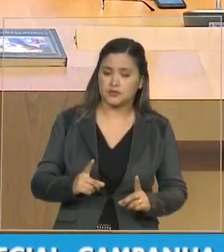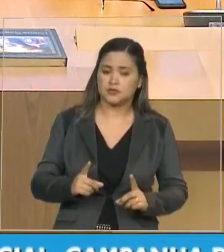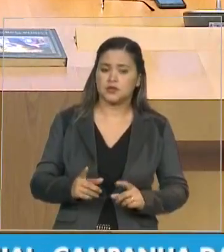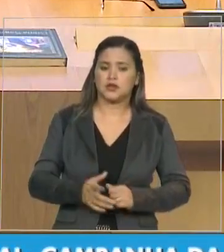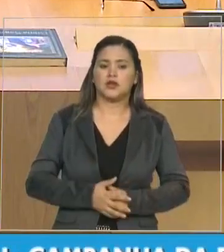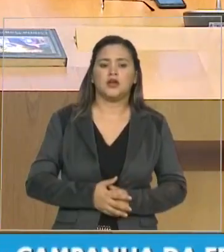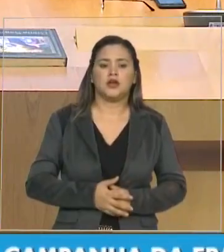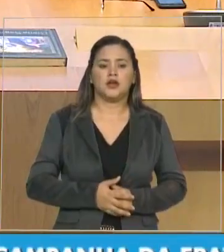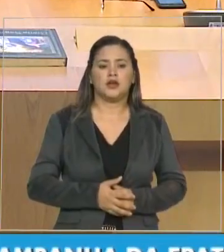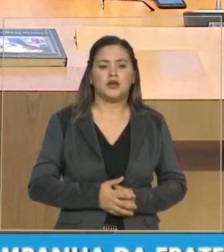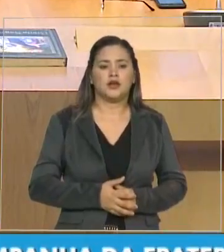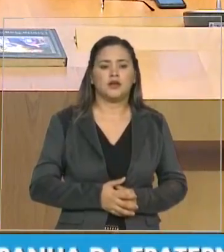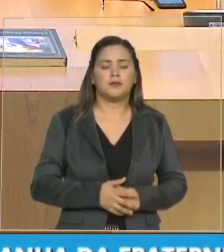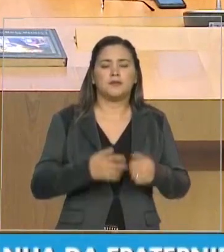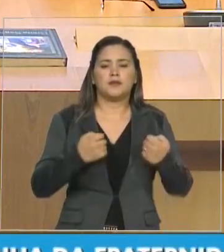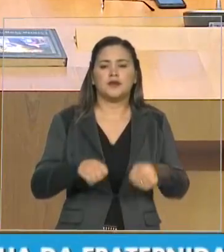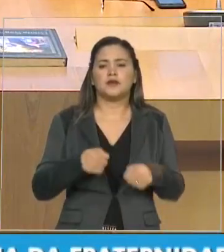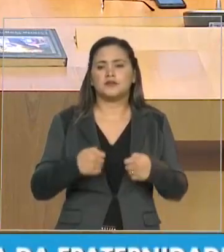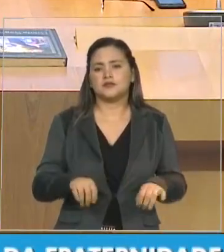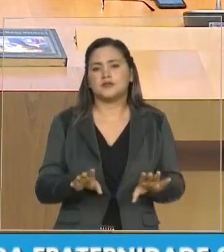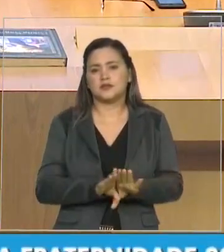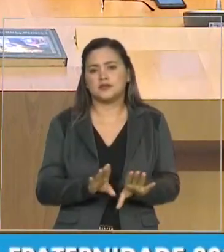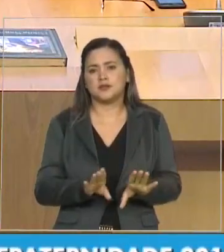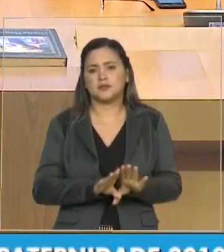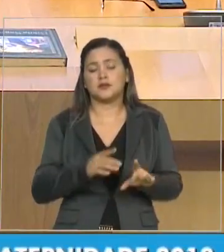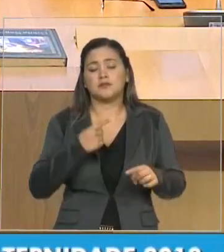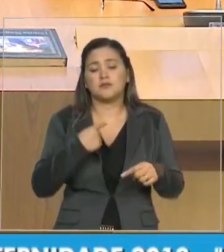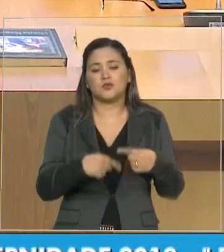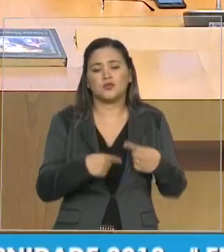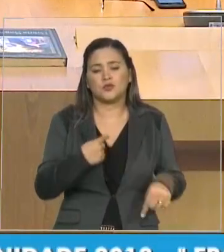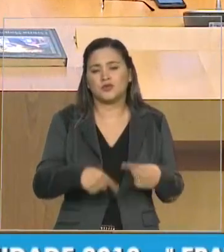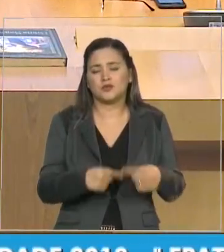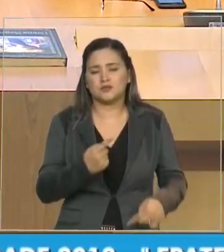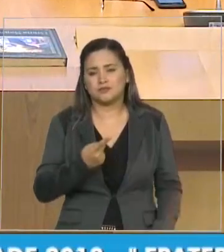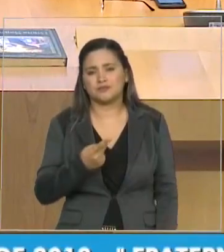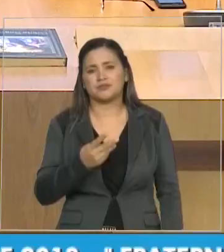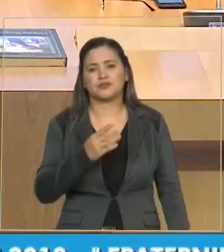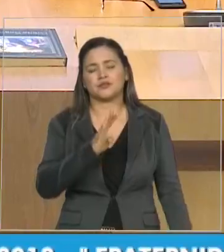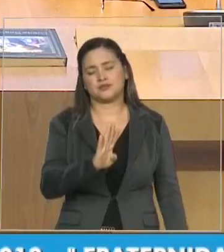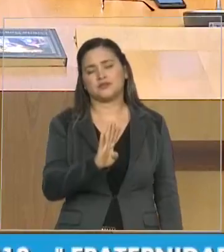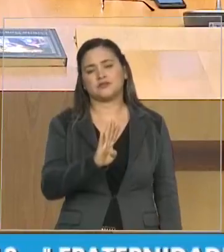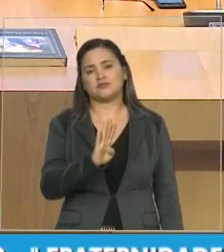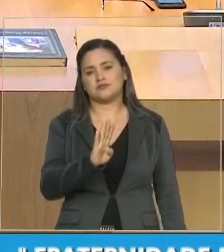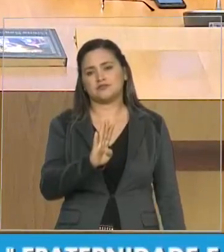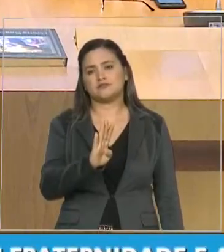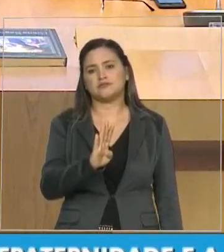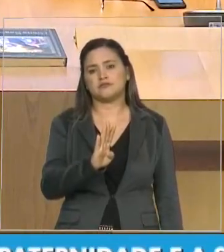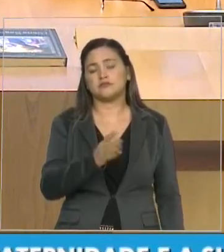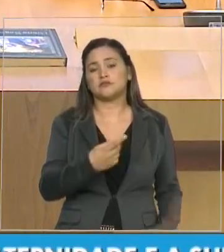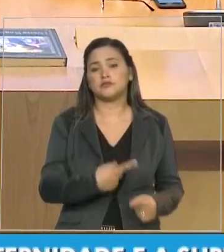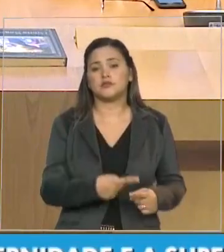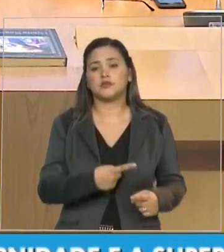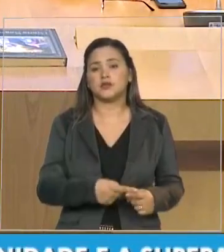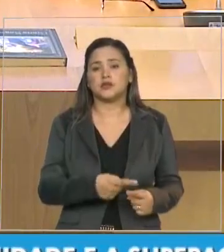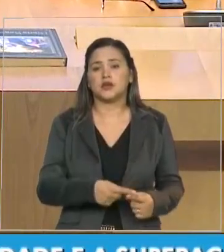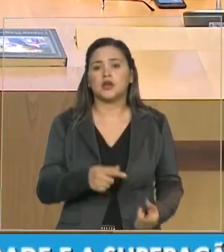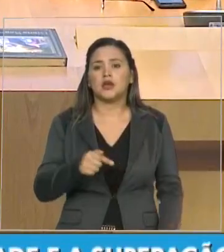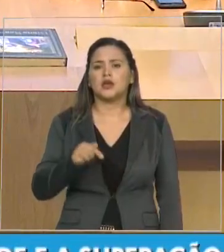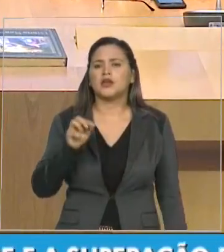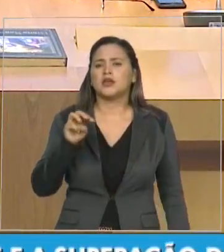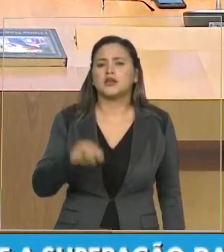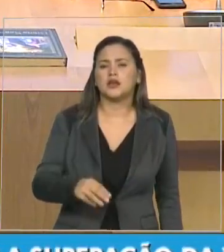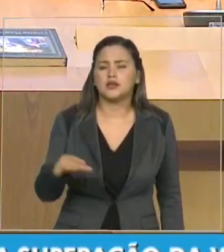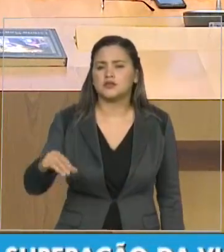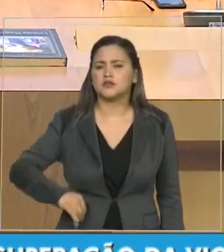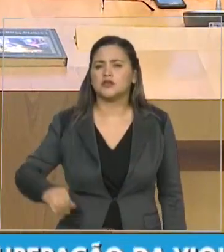ação policial, nós precisamos que as políticas públicas funcionem. Porque quem são as vítimas principais da